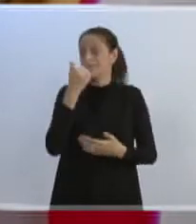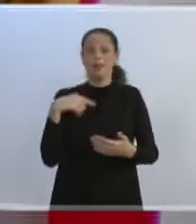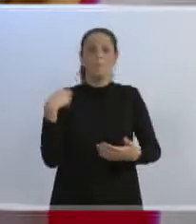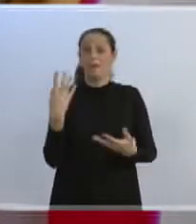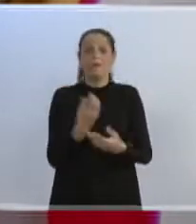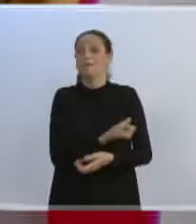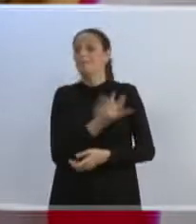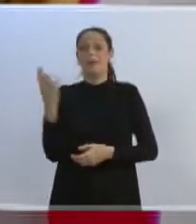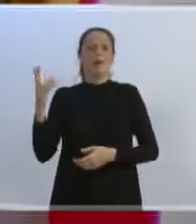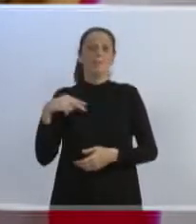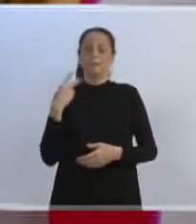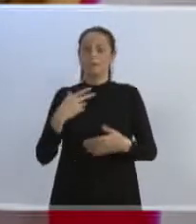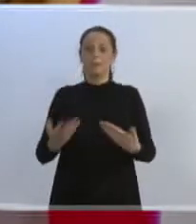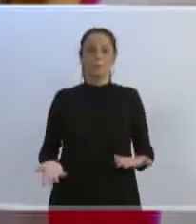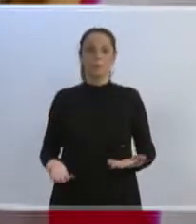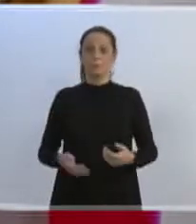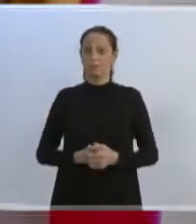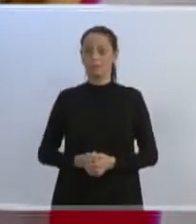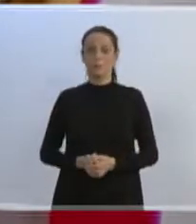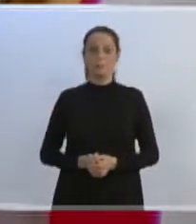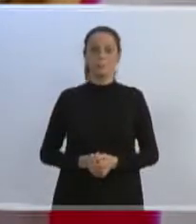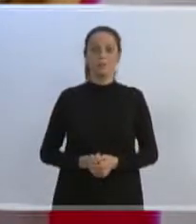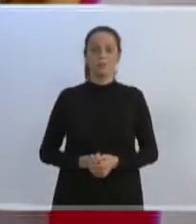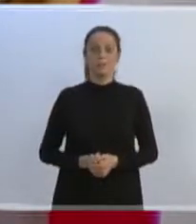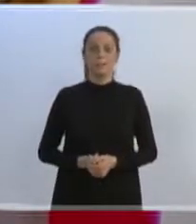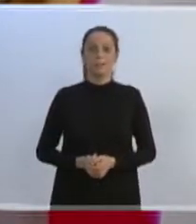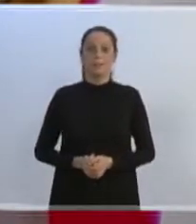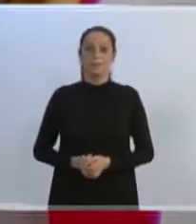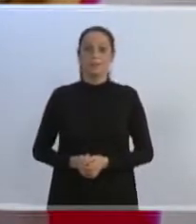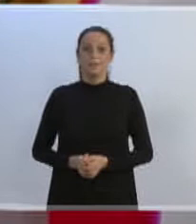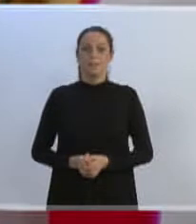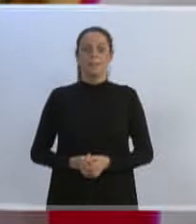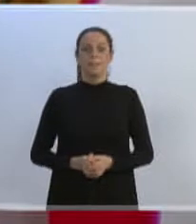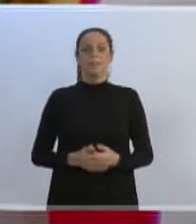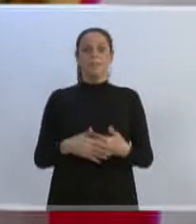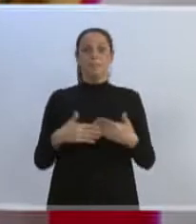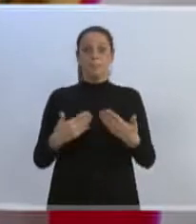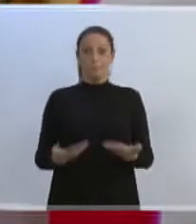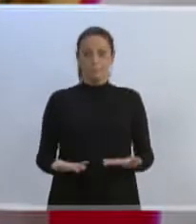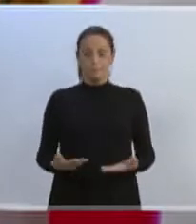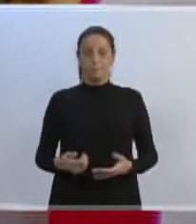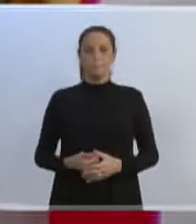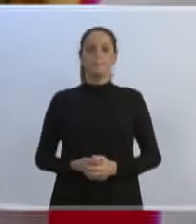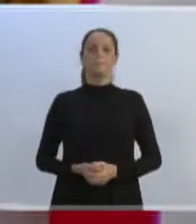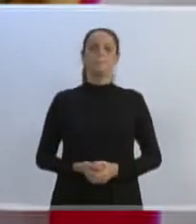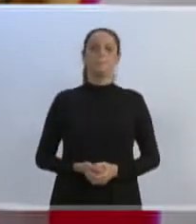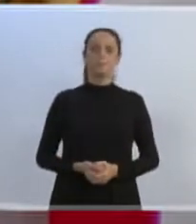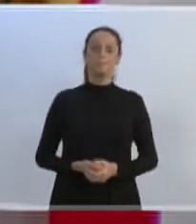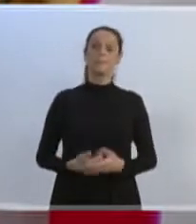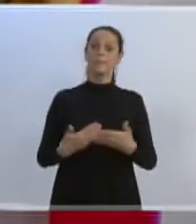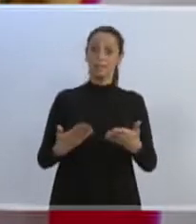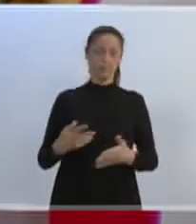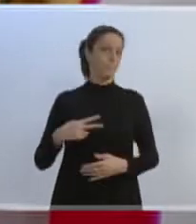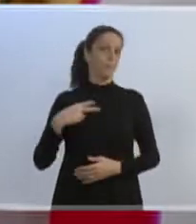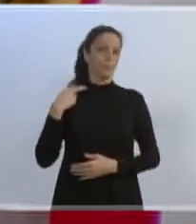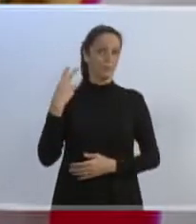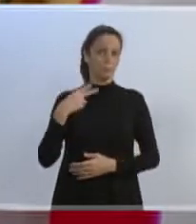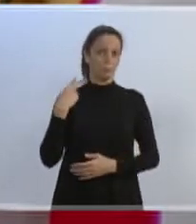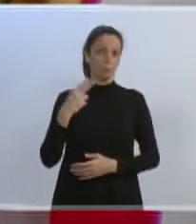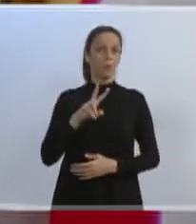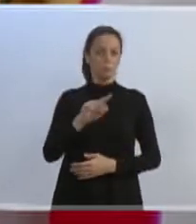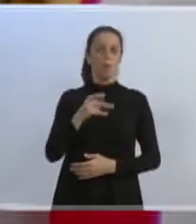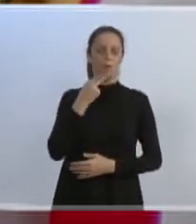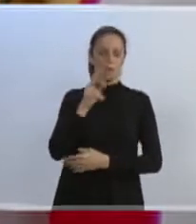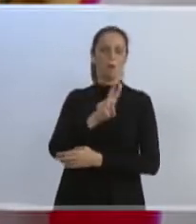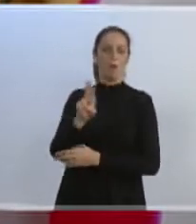Ou acordou morto, conforme diz o vereador lá de Manaus. O seguinte, e aí um vereador, que eu vou citar o nome dele daqui a